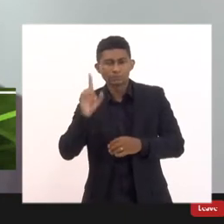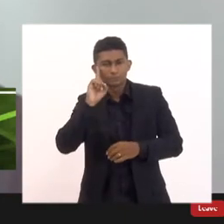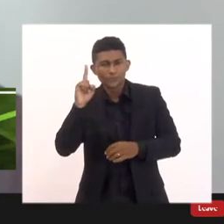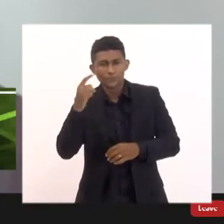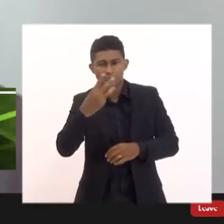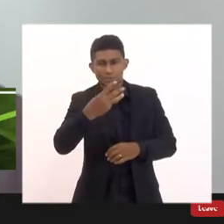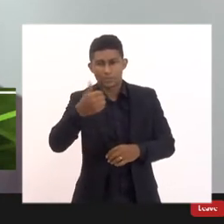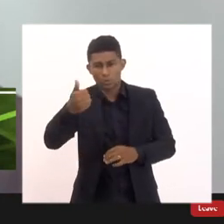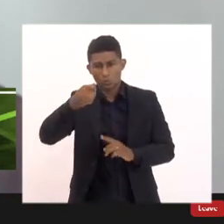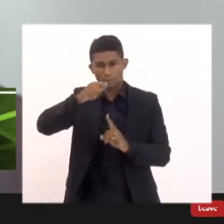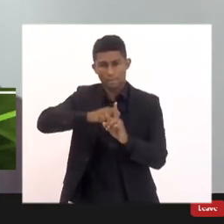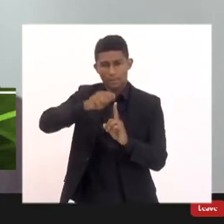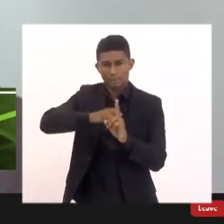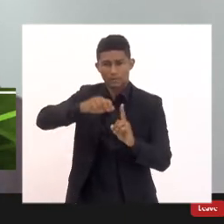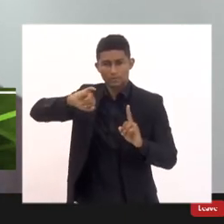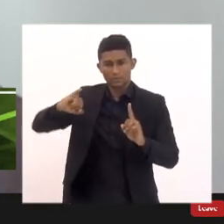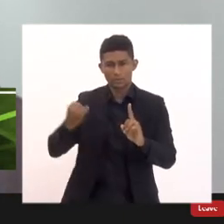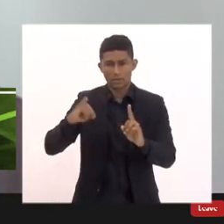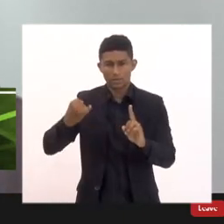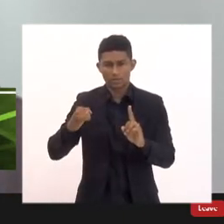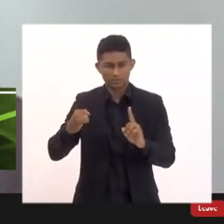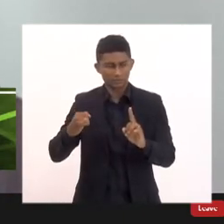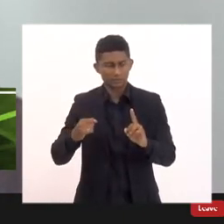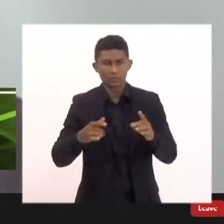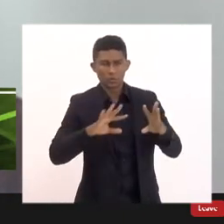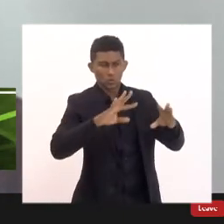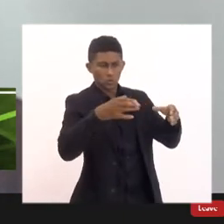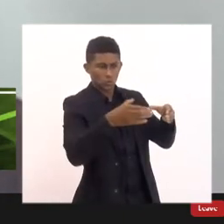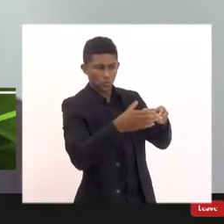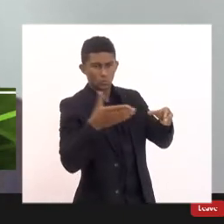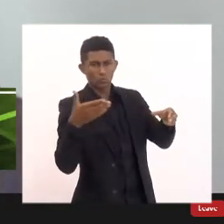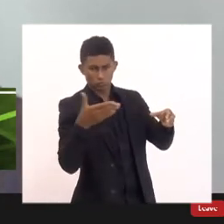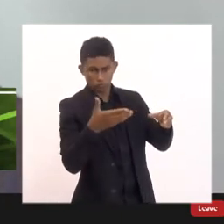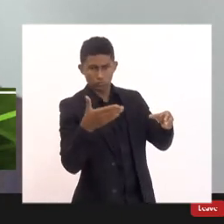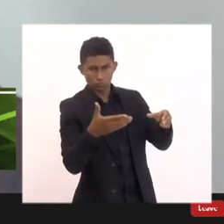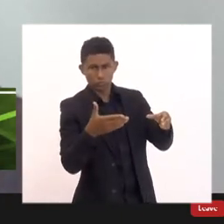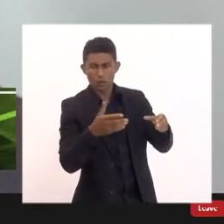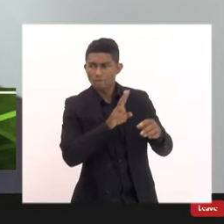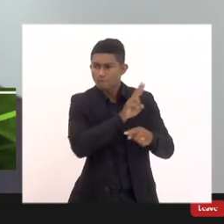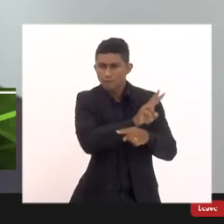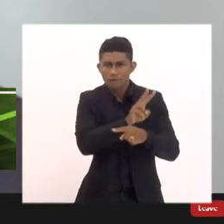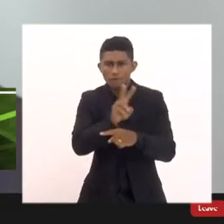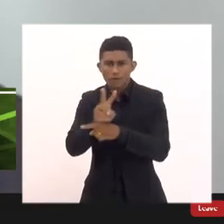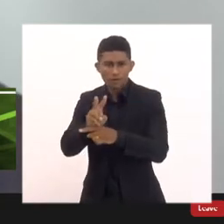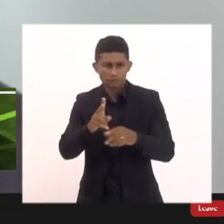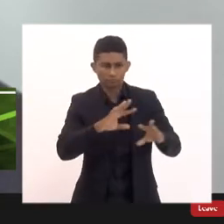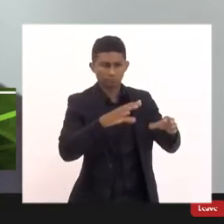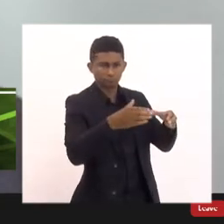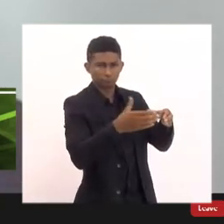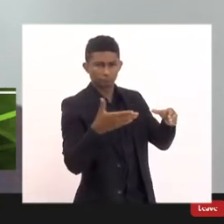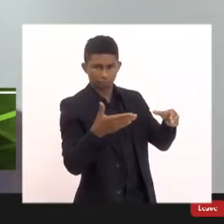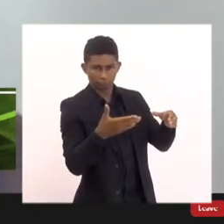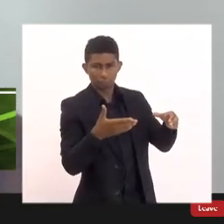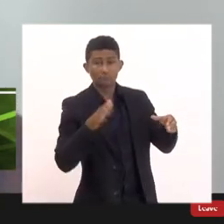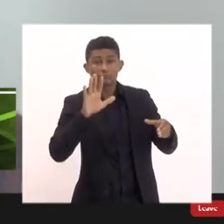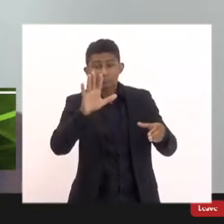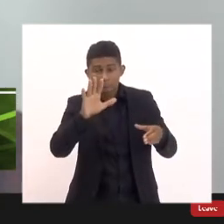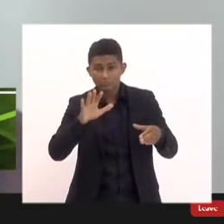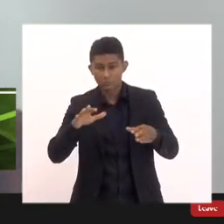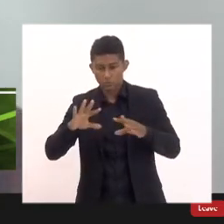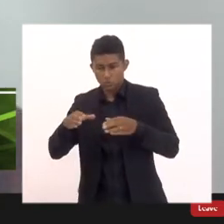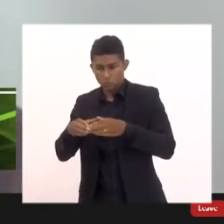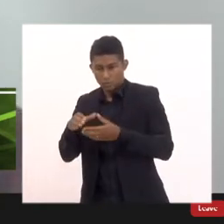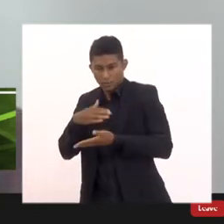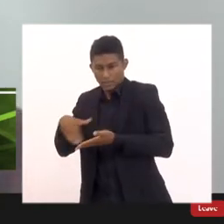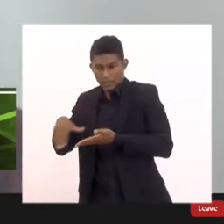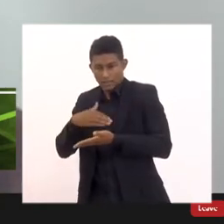que a ouvidoria estava recebendo, as informações, pela sua resolução 6039.